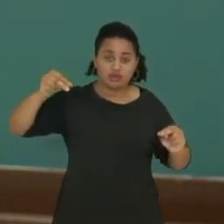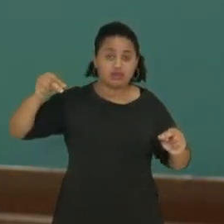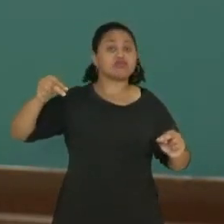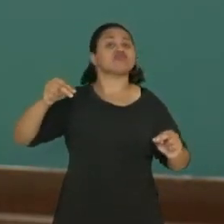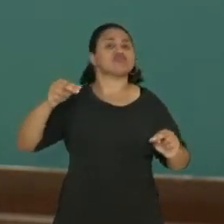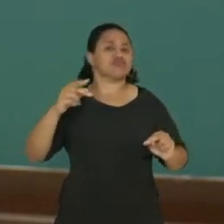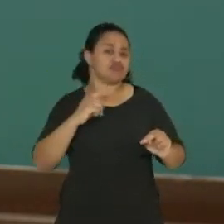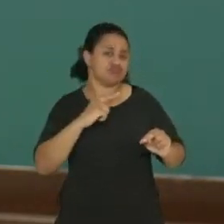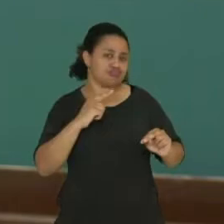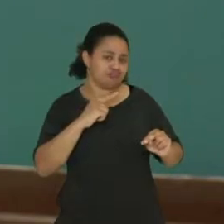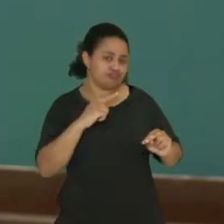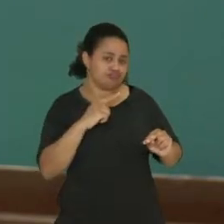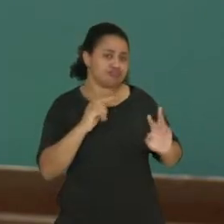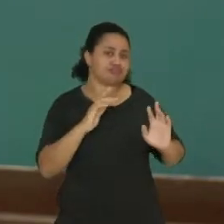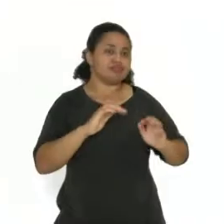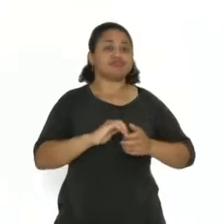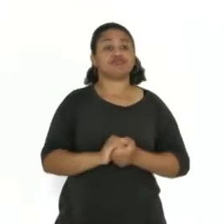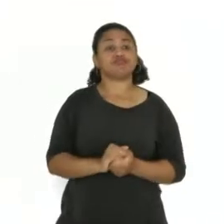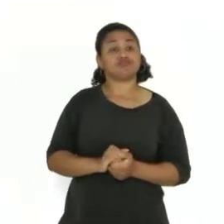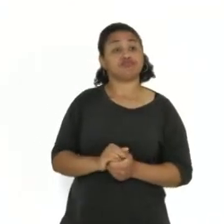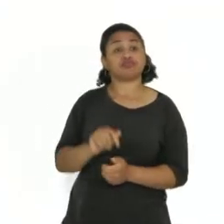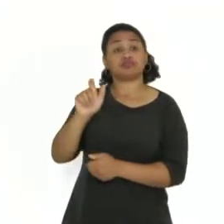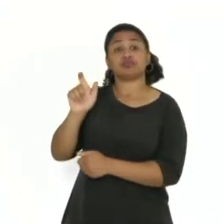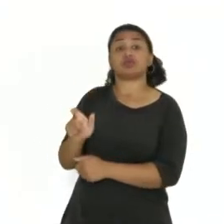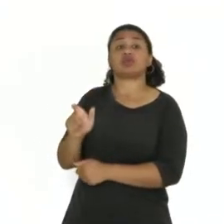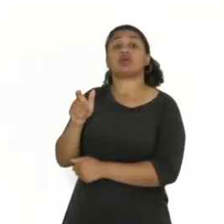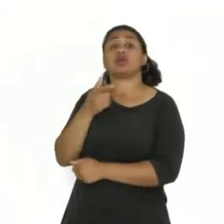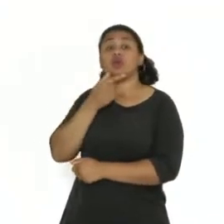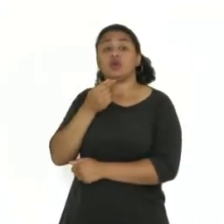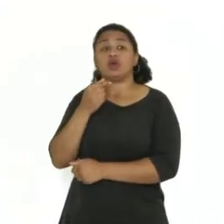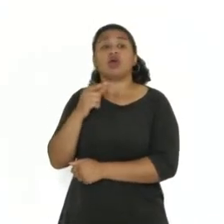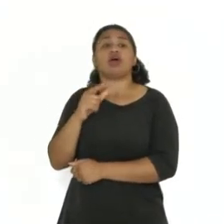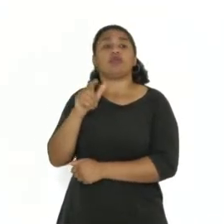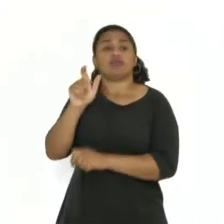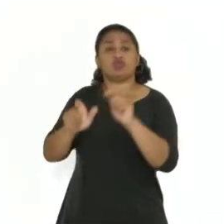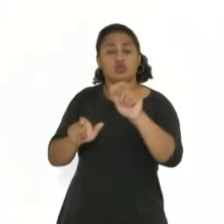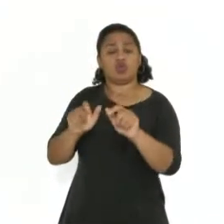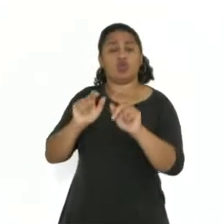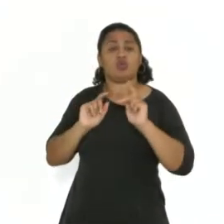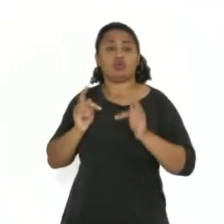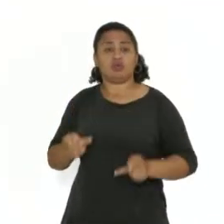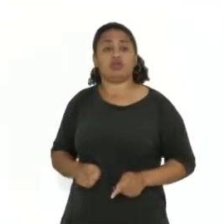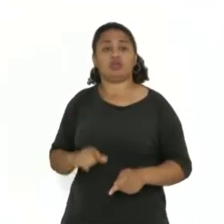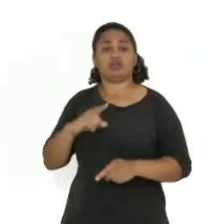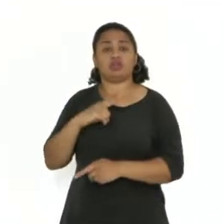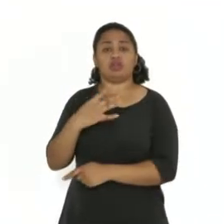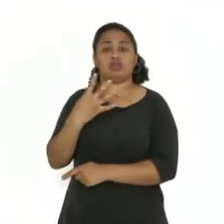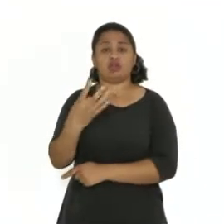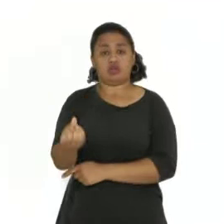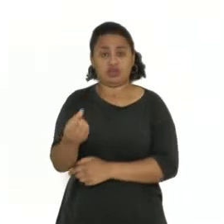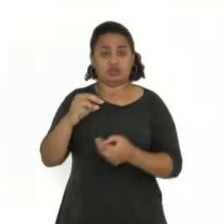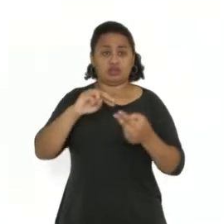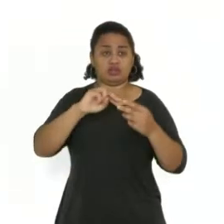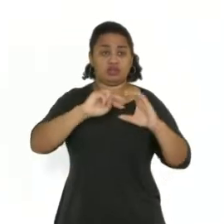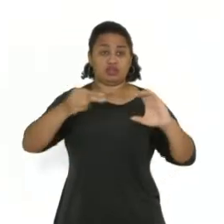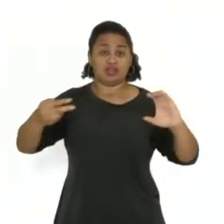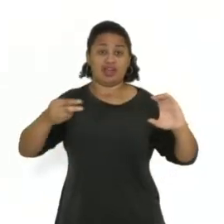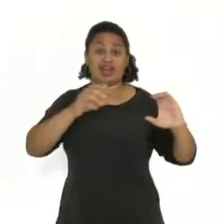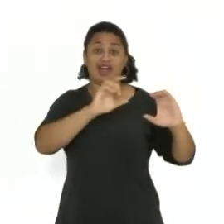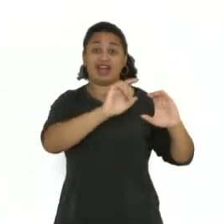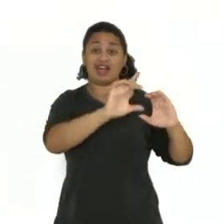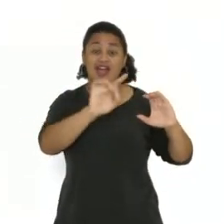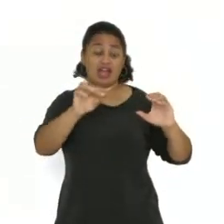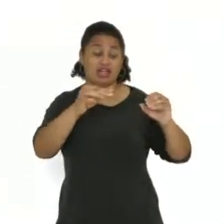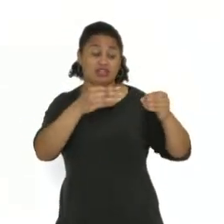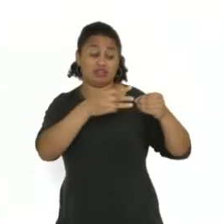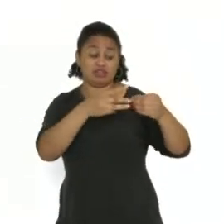célula. No homem, existem 46 cromossomos em cada uma dessas células